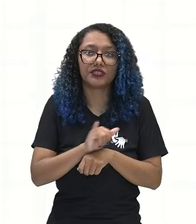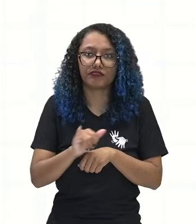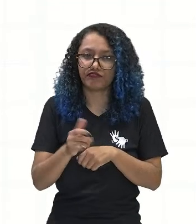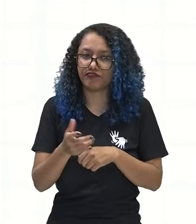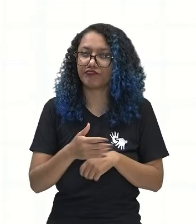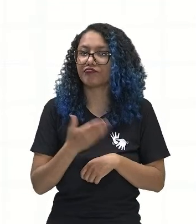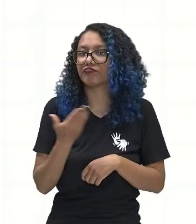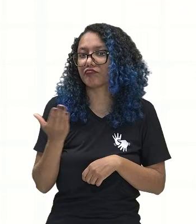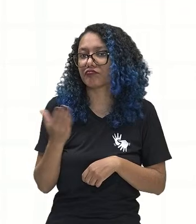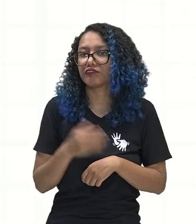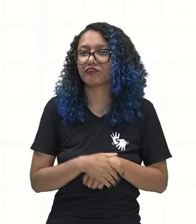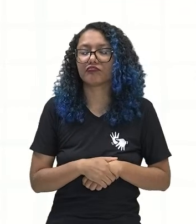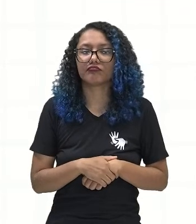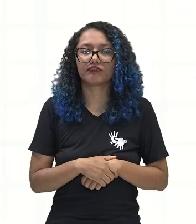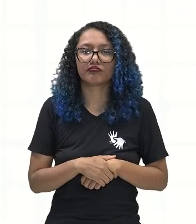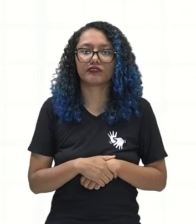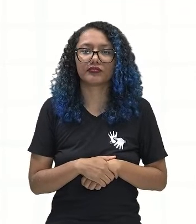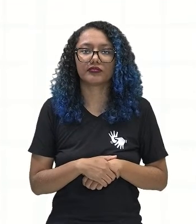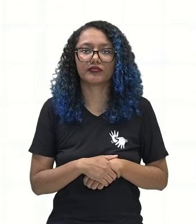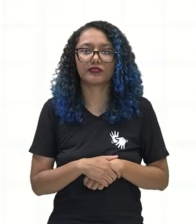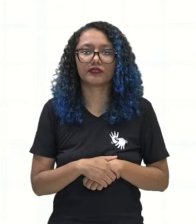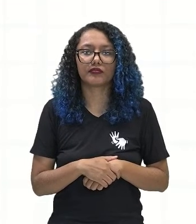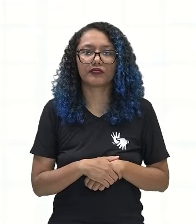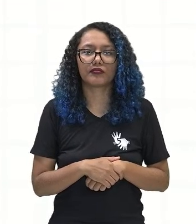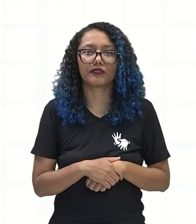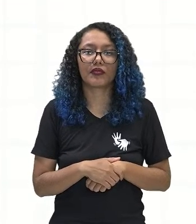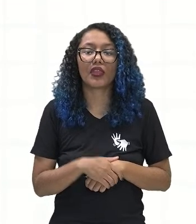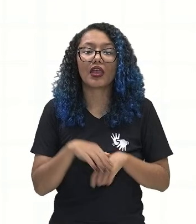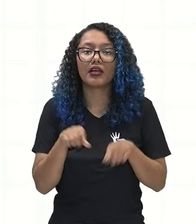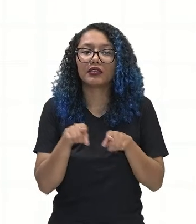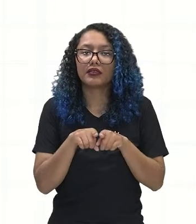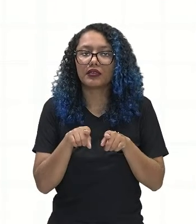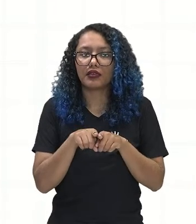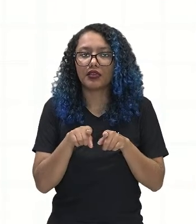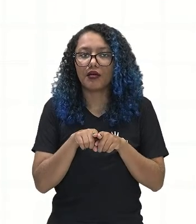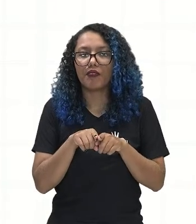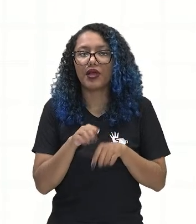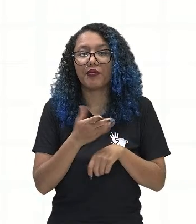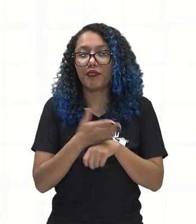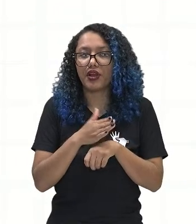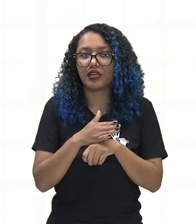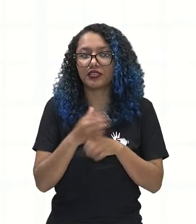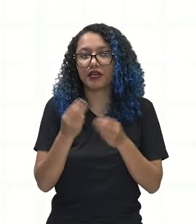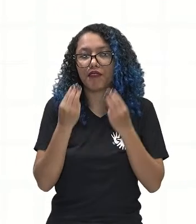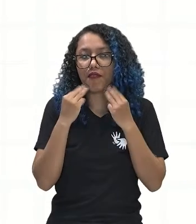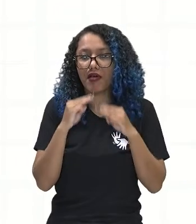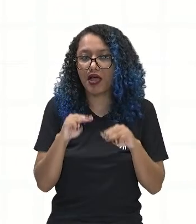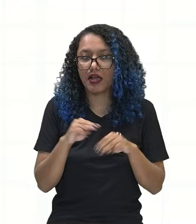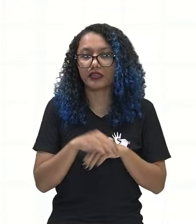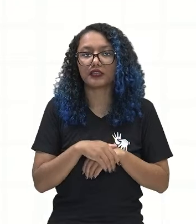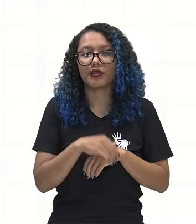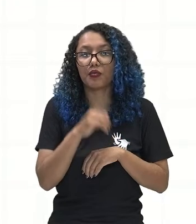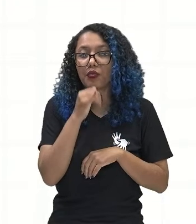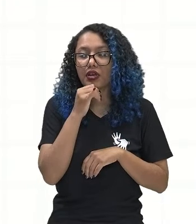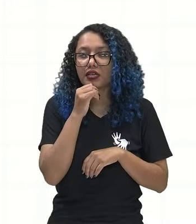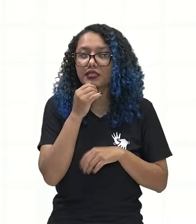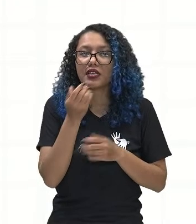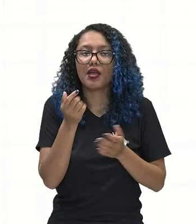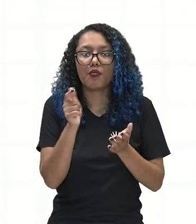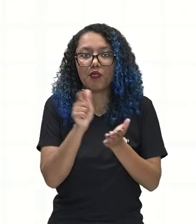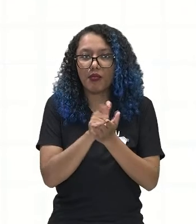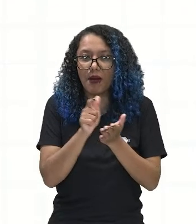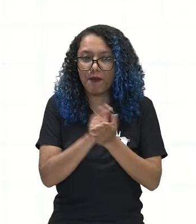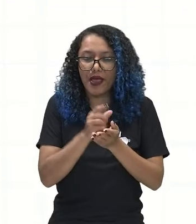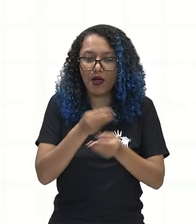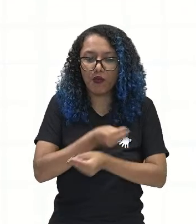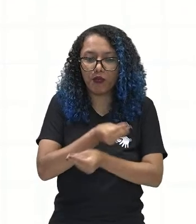amostragem, né, de produtos. Atividade de marketing de guerrilha, como distribuição de panfletos,